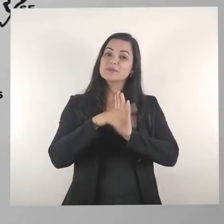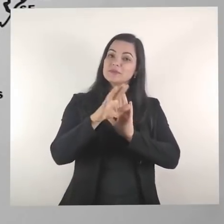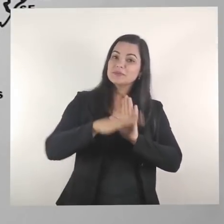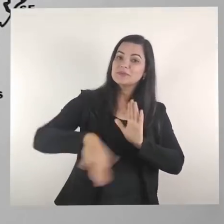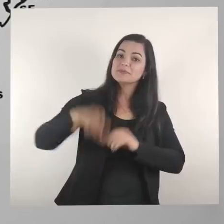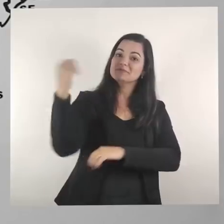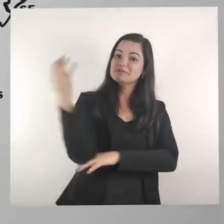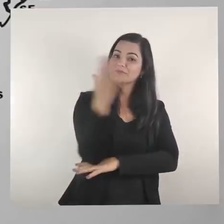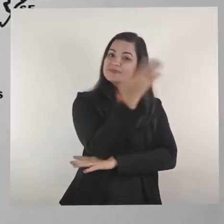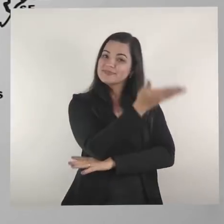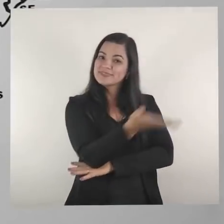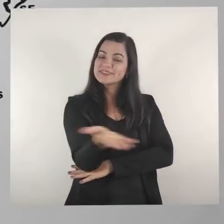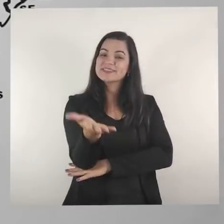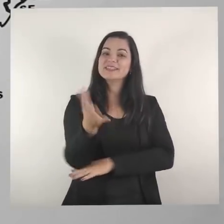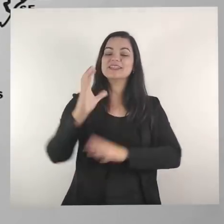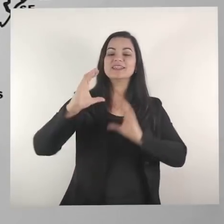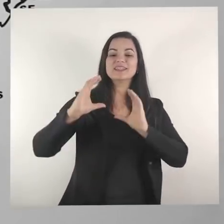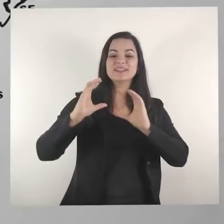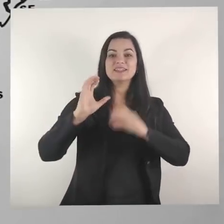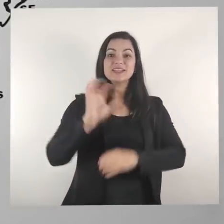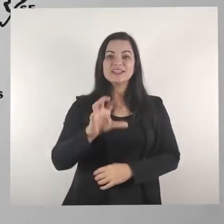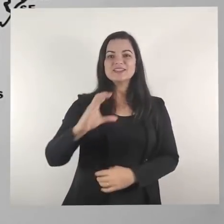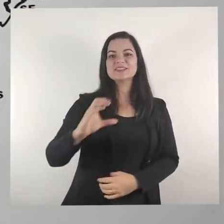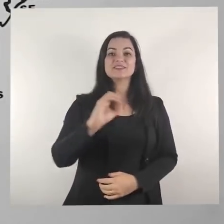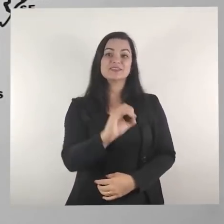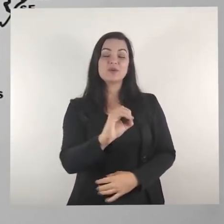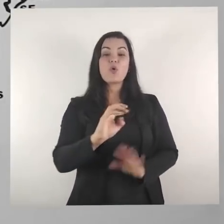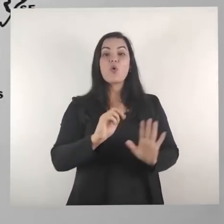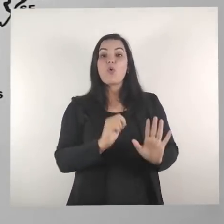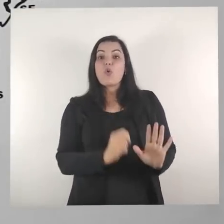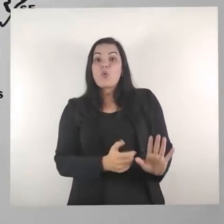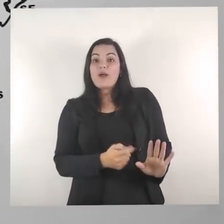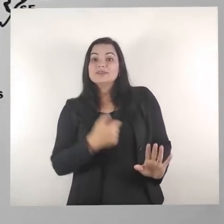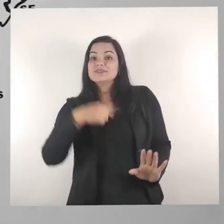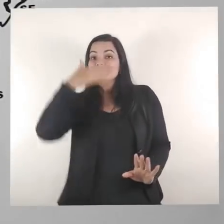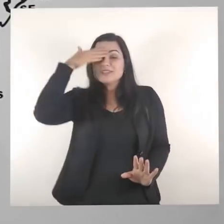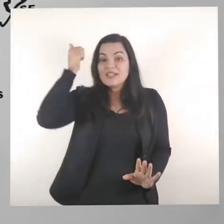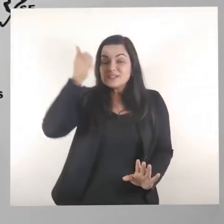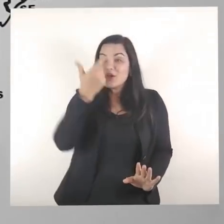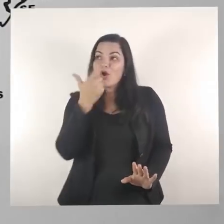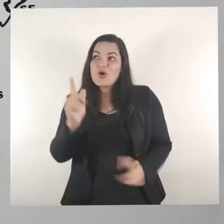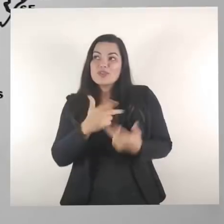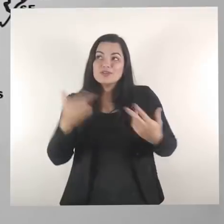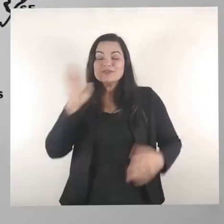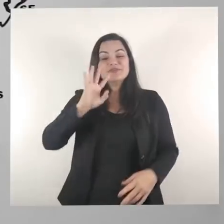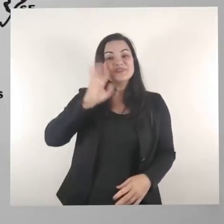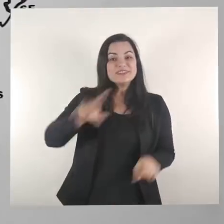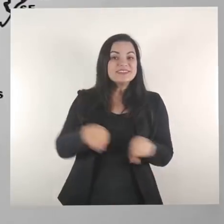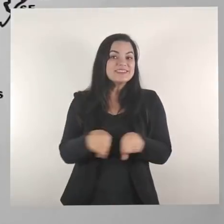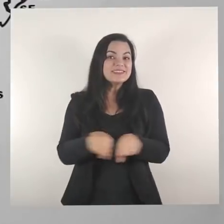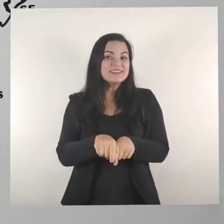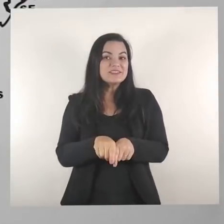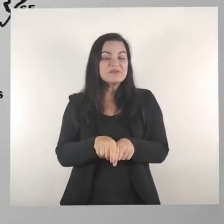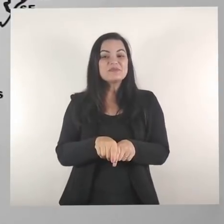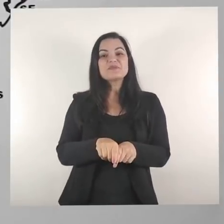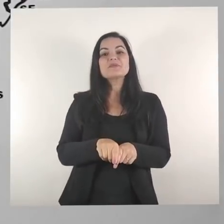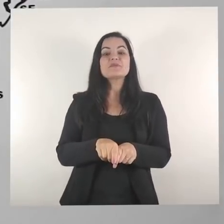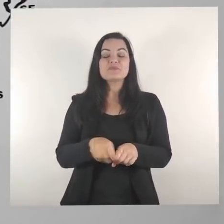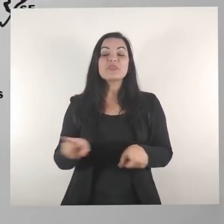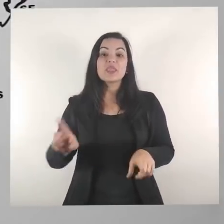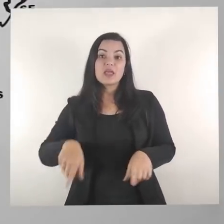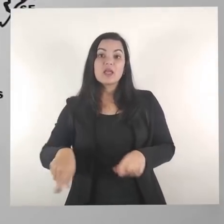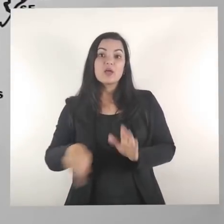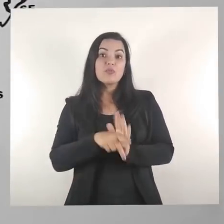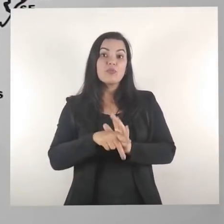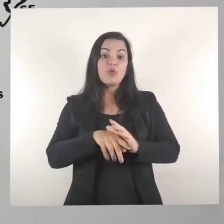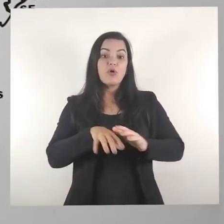paisagem que nós temos na região centro-oeste. Eu já ia me esquecendo, uma outra coisa bem legal que tem relação direta com